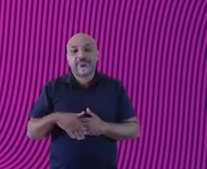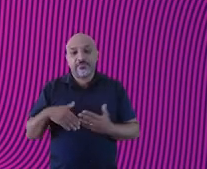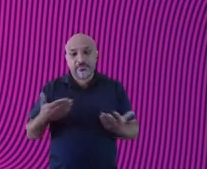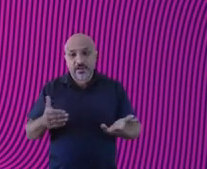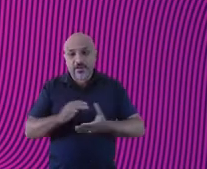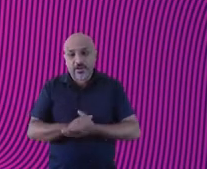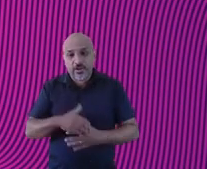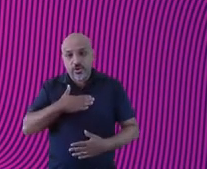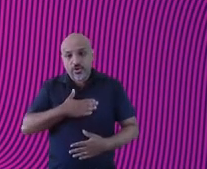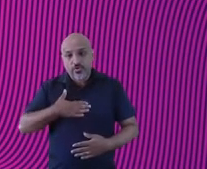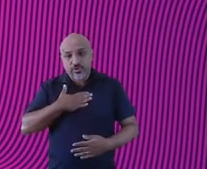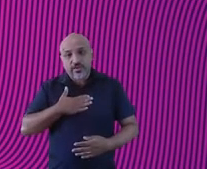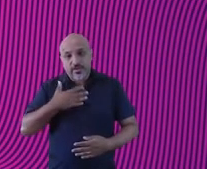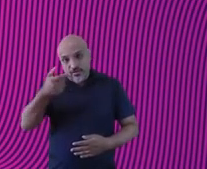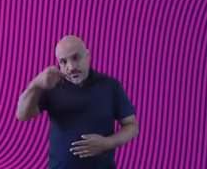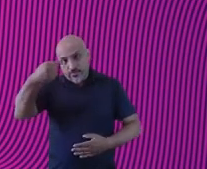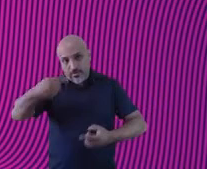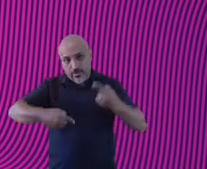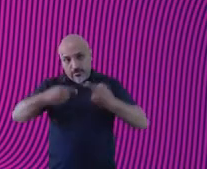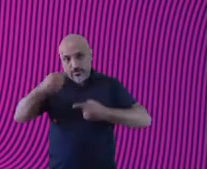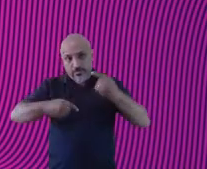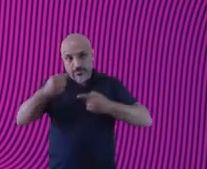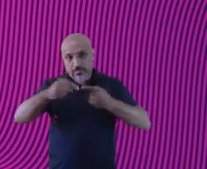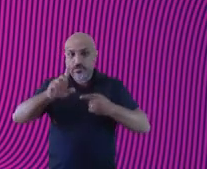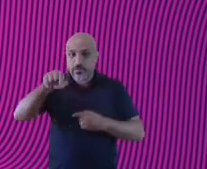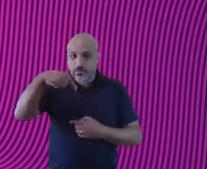gostaria de colocar isso para discussão depois, né?